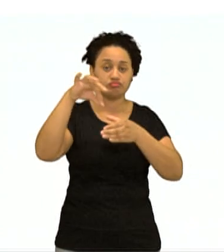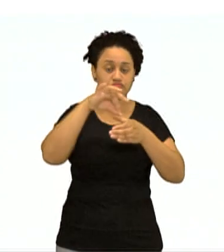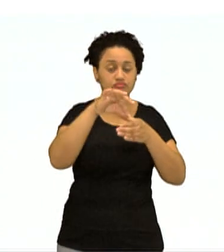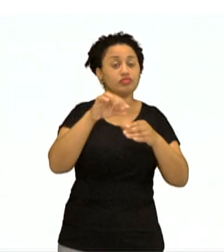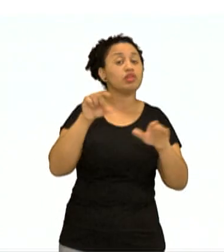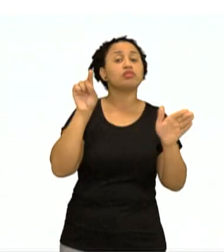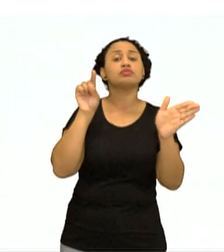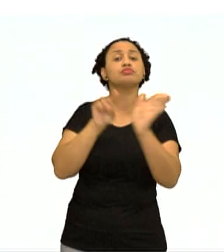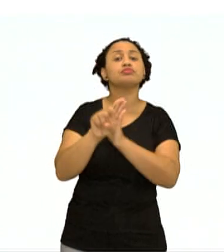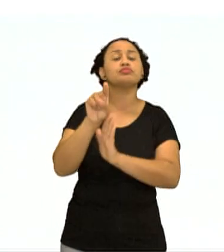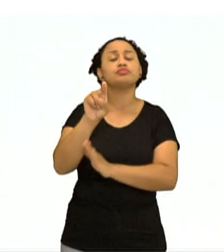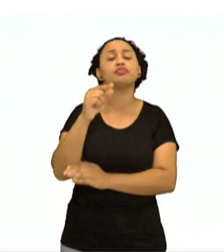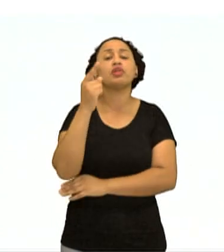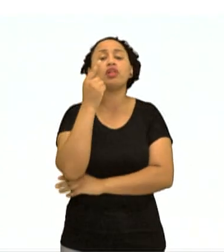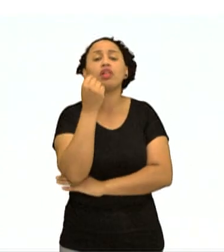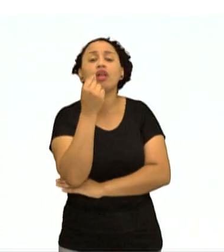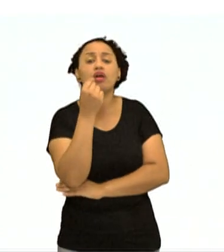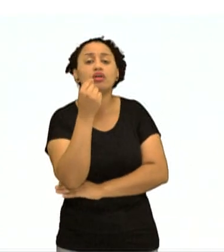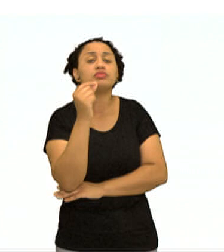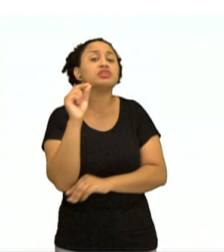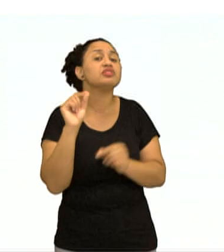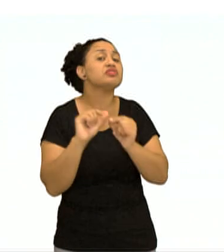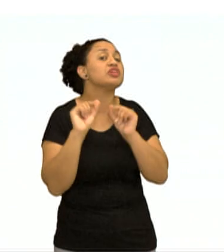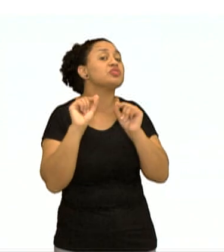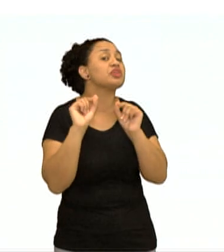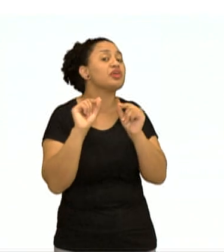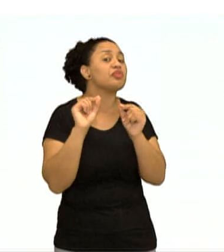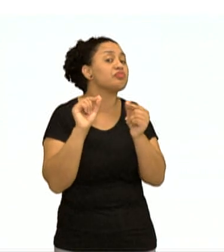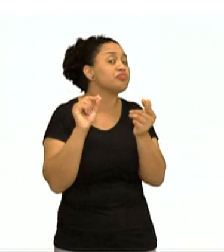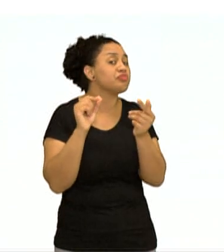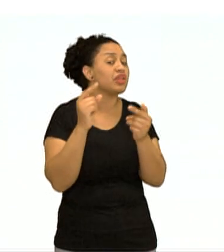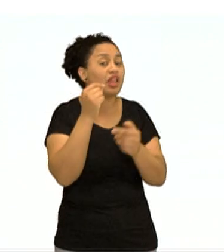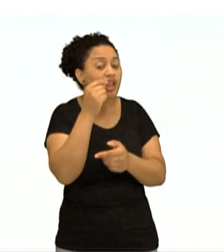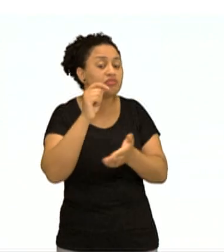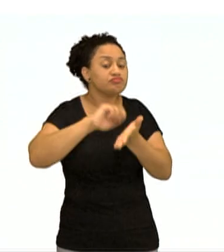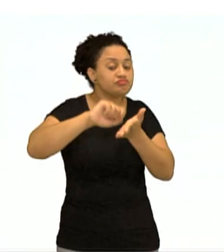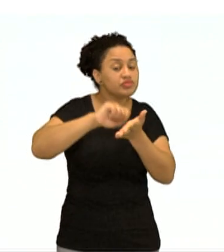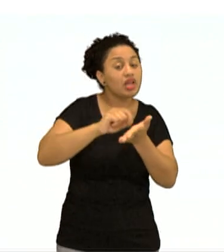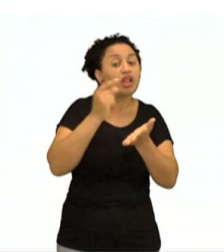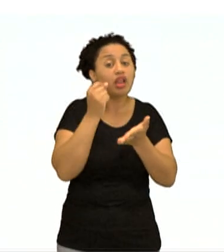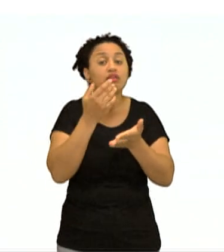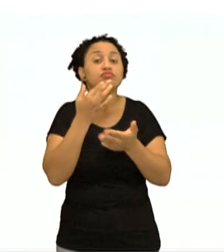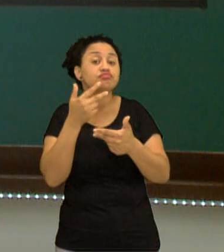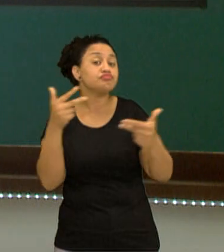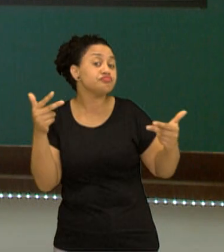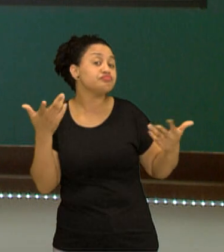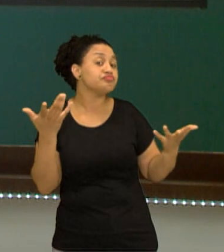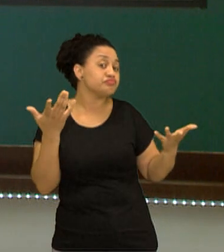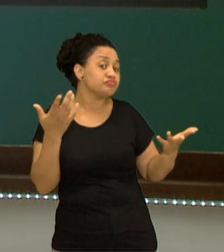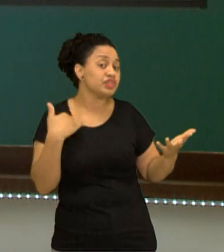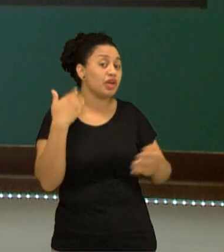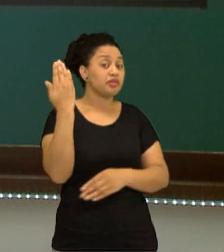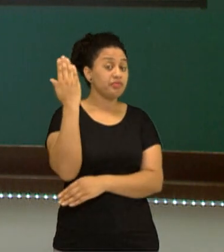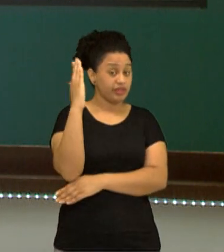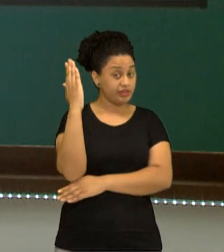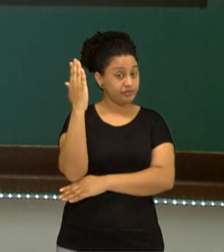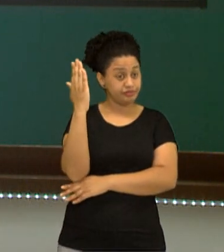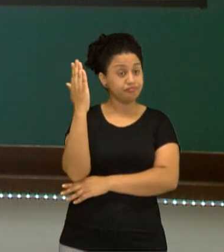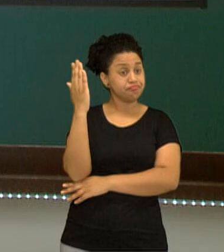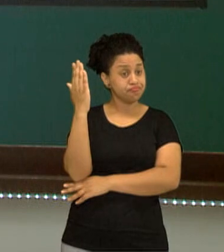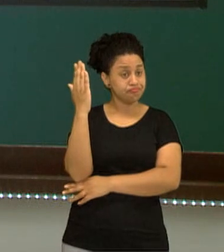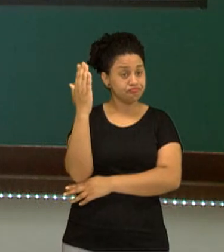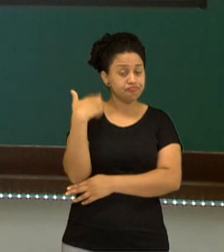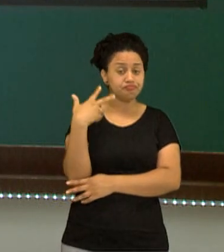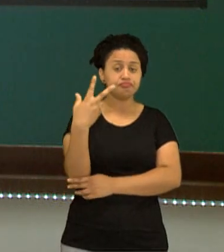pergunto, o lápis é feito do quê? Lápis de escrever ou lápis de cor? Madeira?